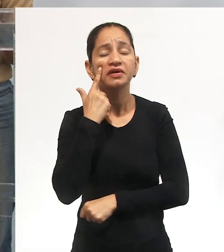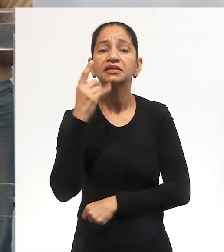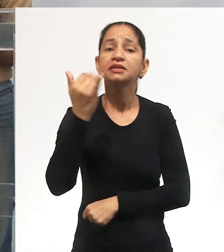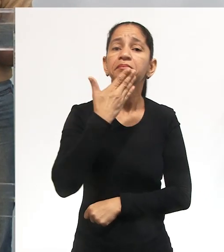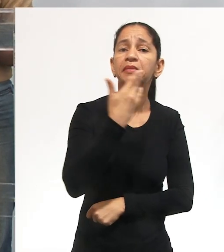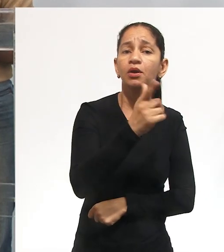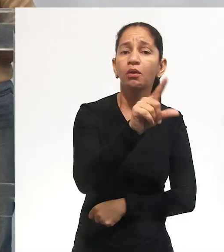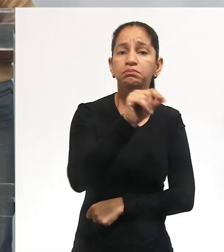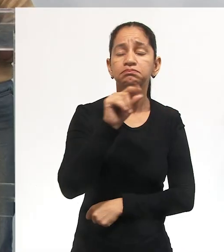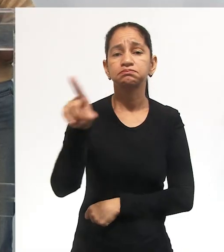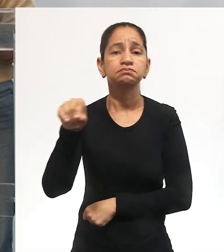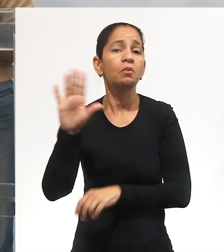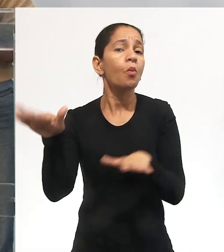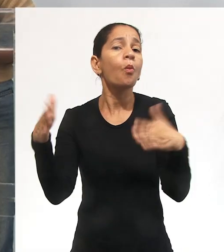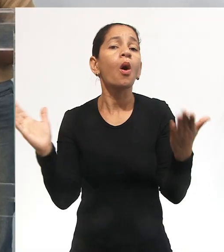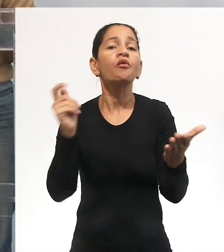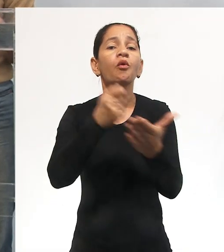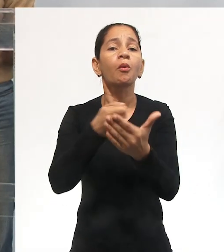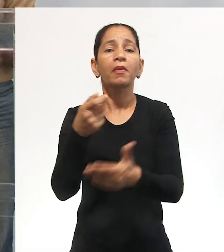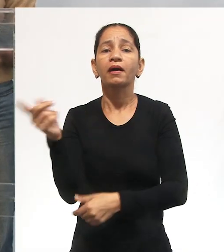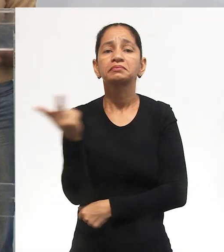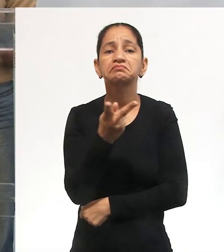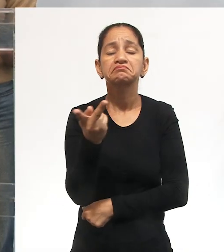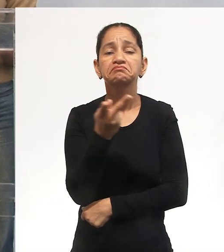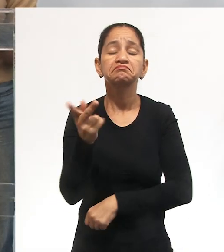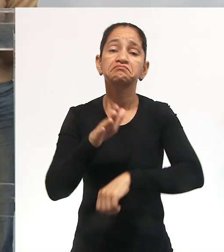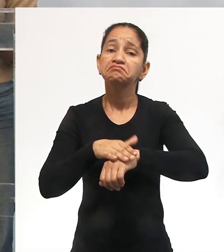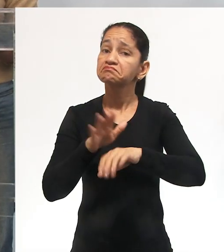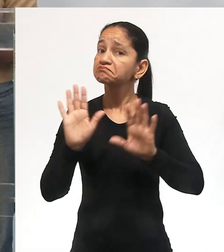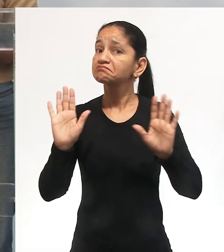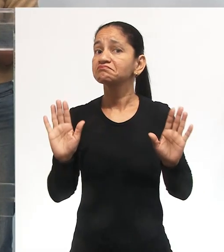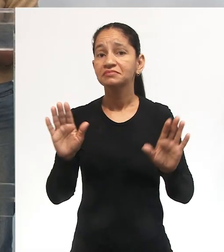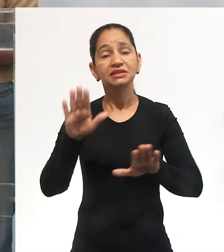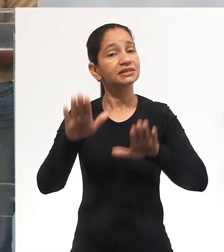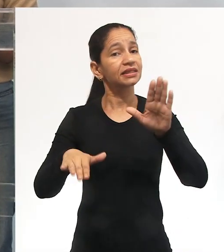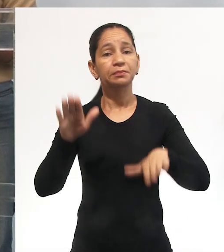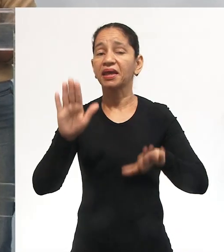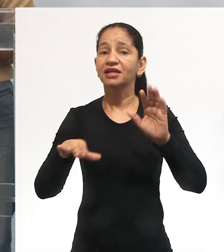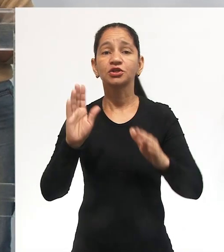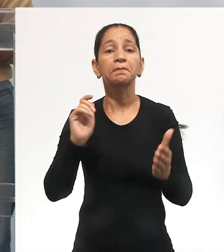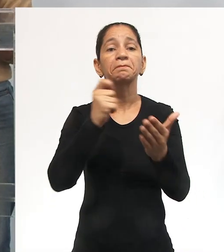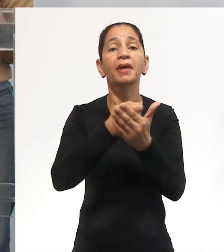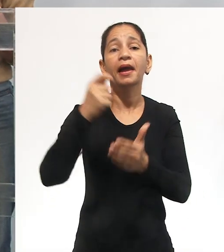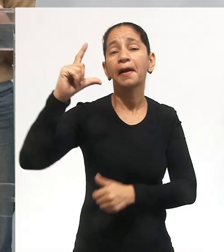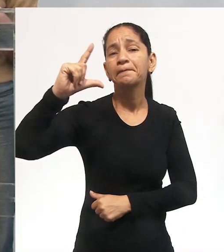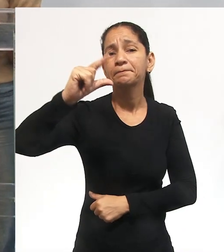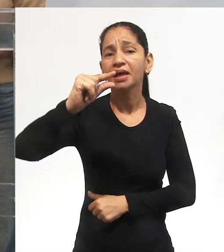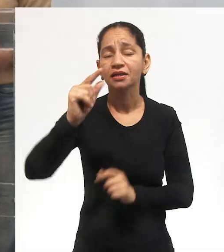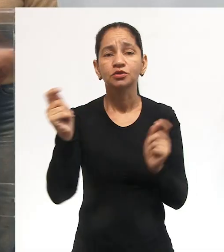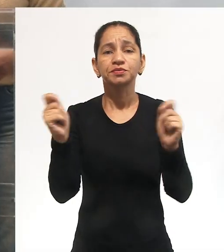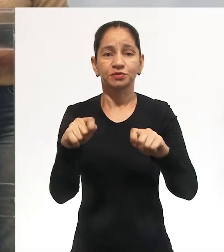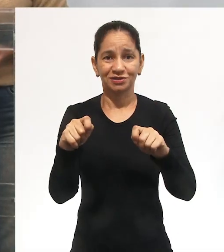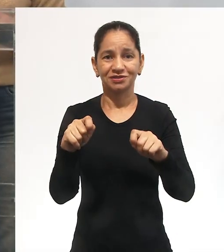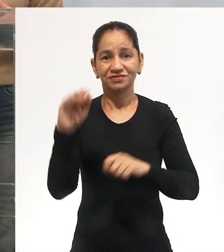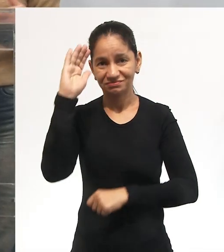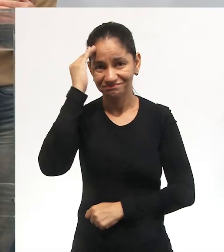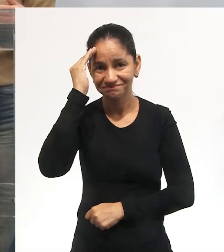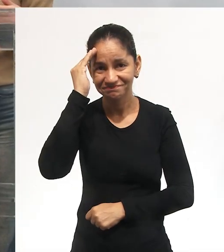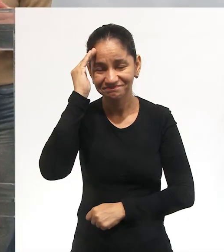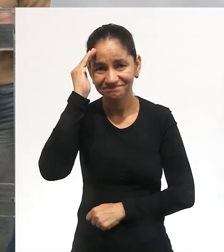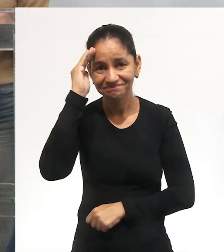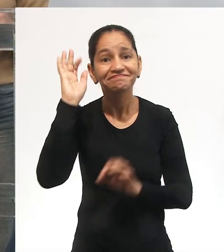qual seria a melhor proposta, em qual proposta eu estaria pagando menos, né? Então,